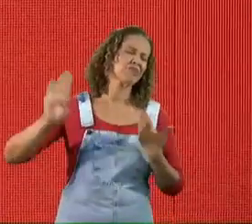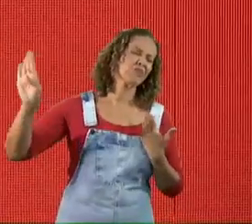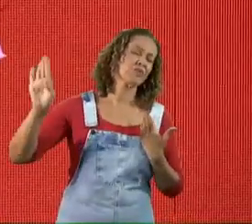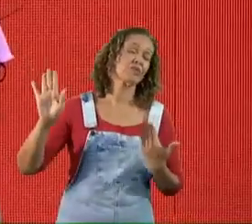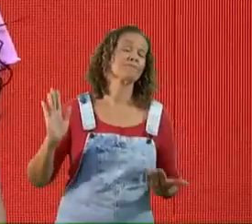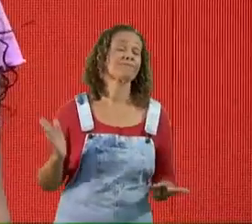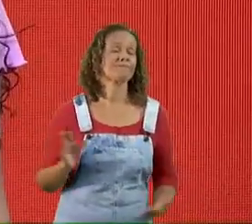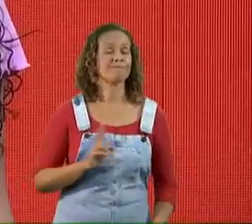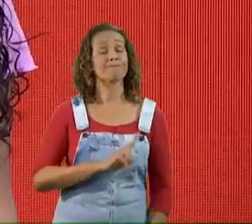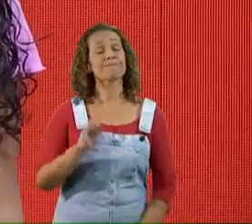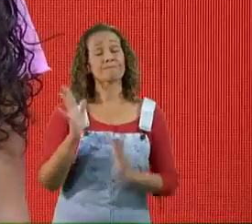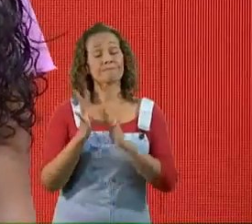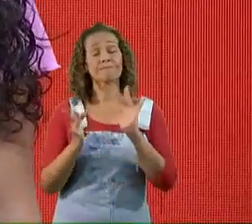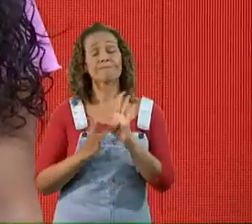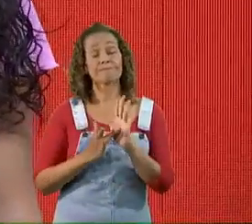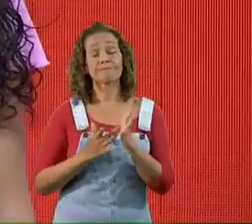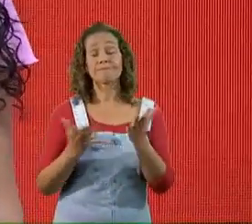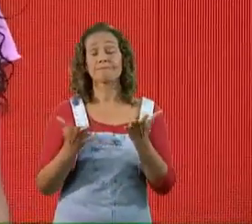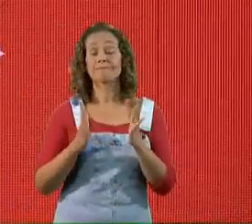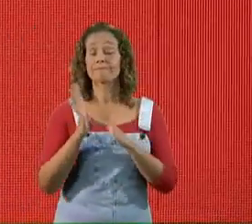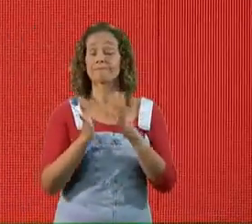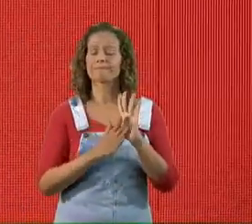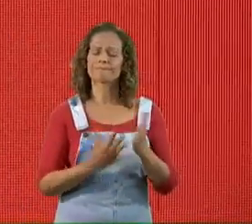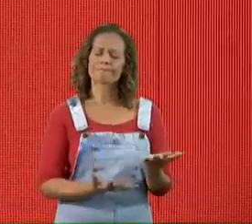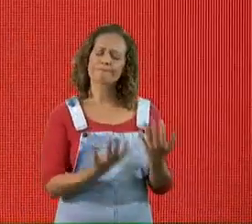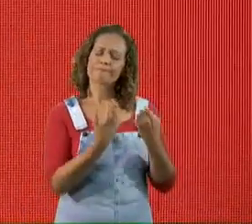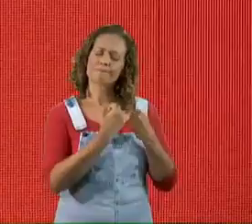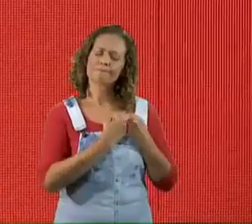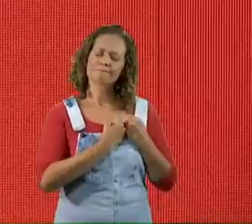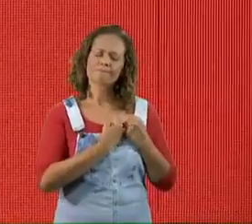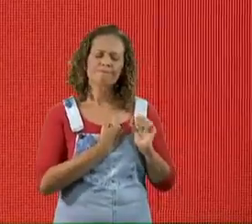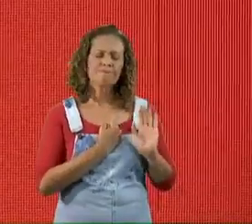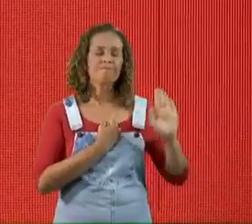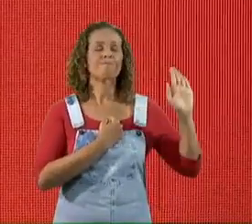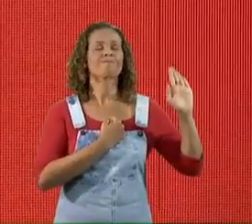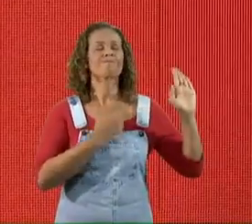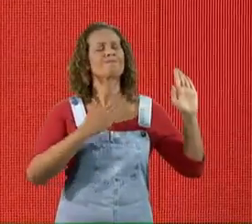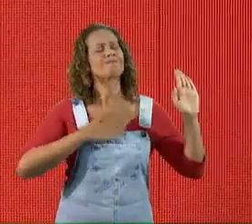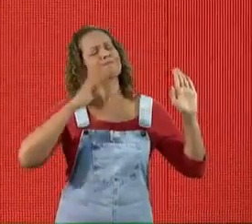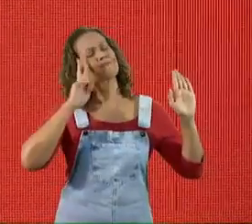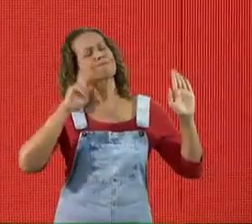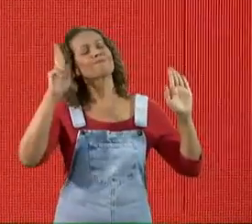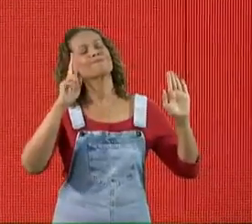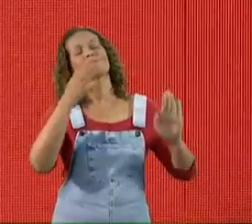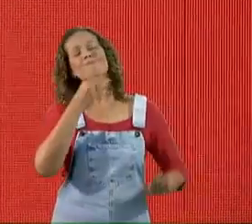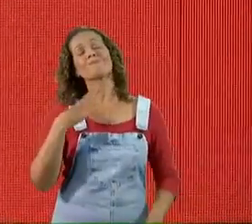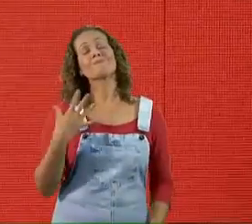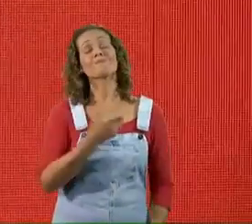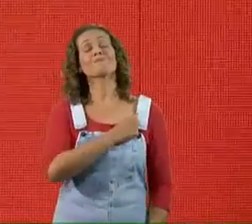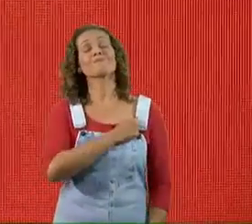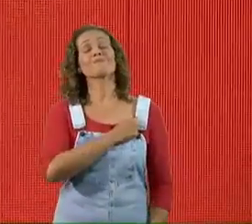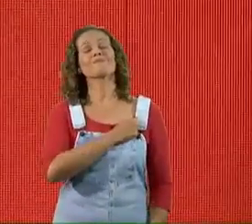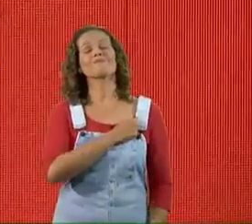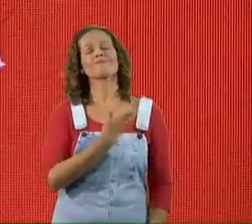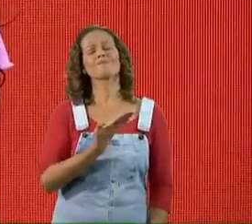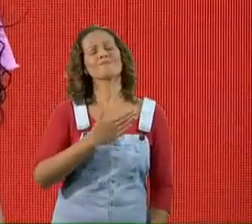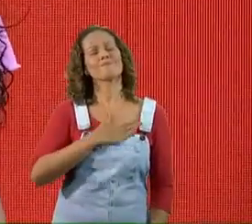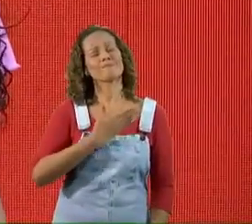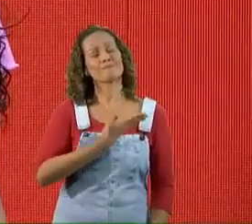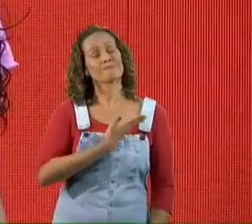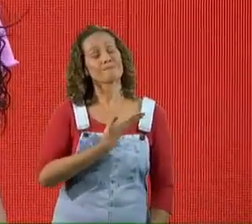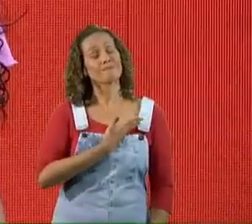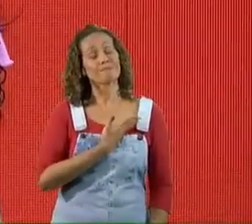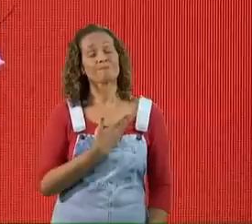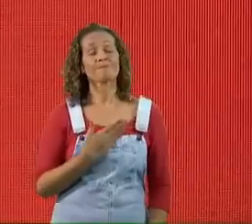receber como meu Senhor, meu Salvador, meu Pai e meu amigo. Escreve o meu nome no livro